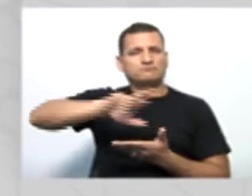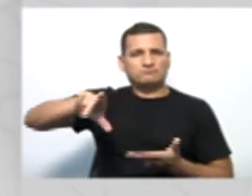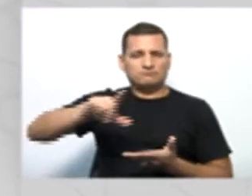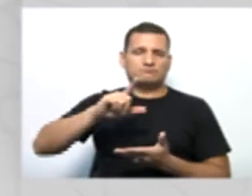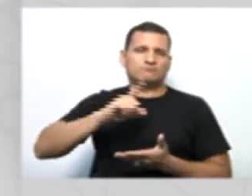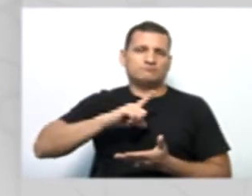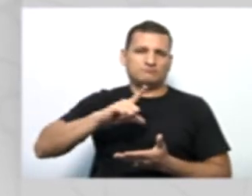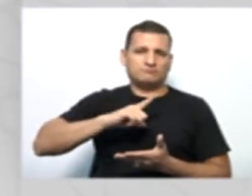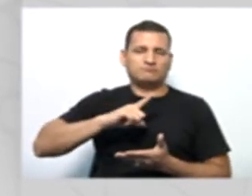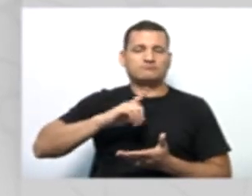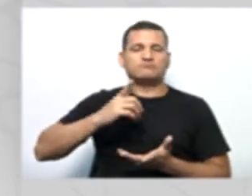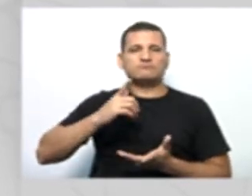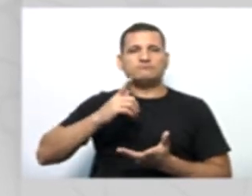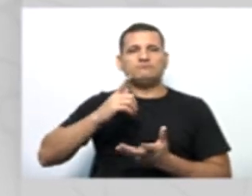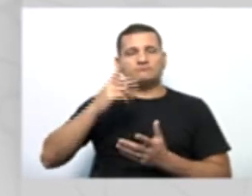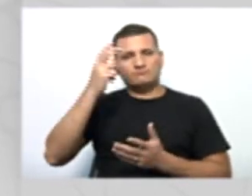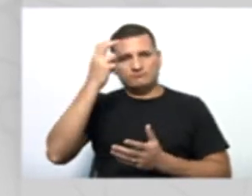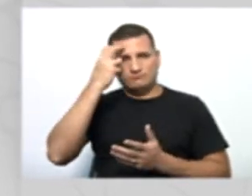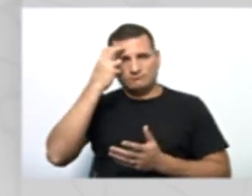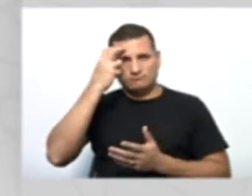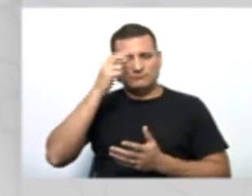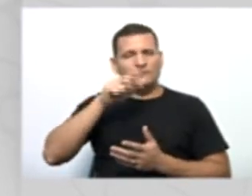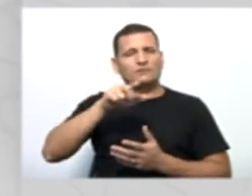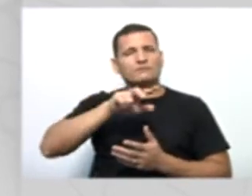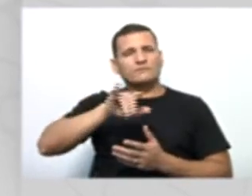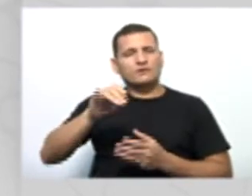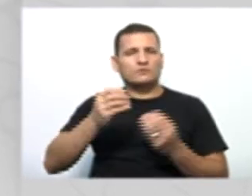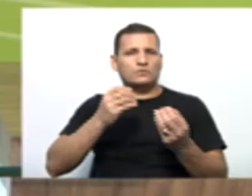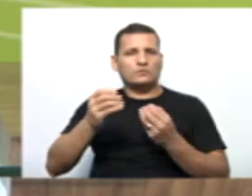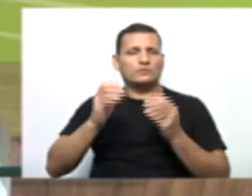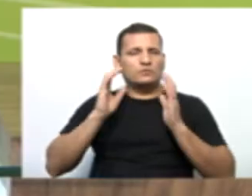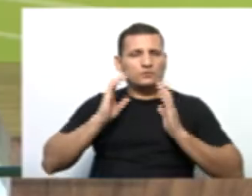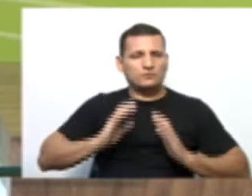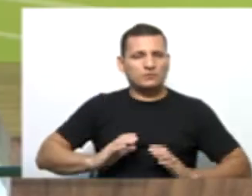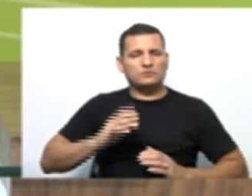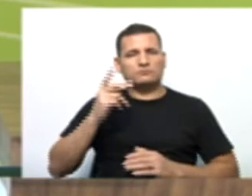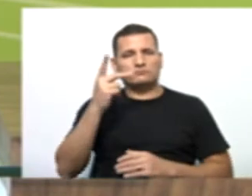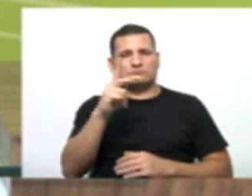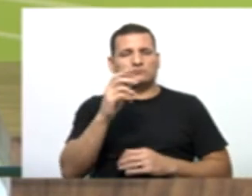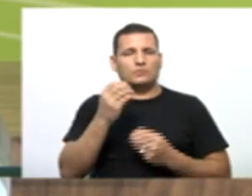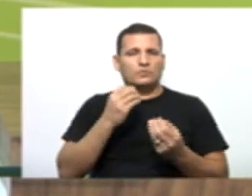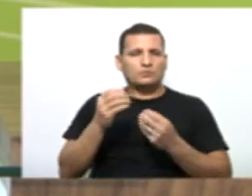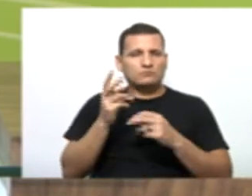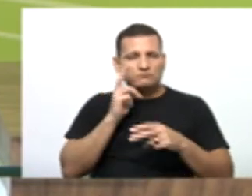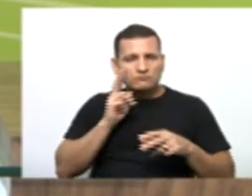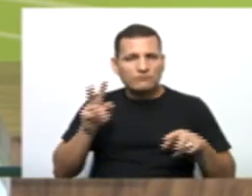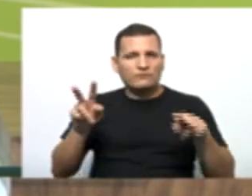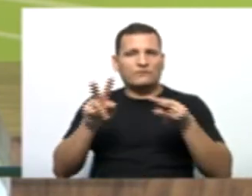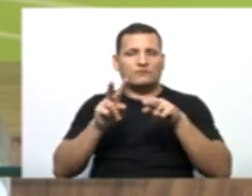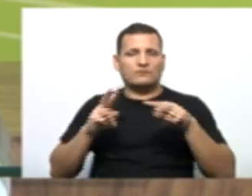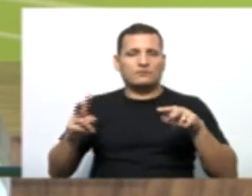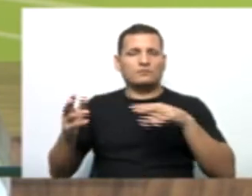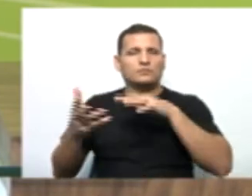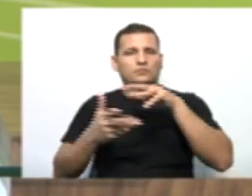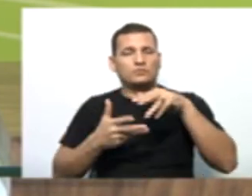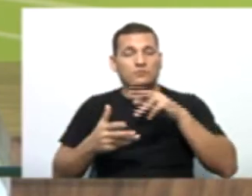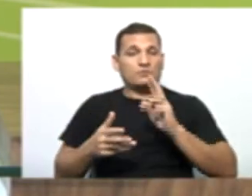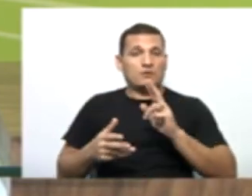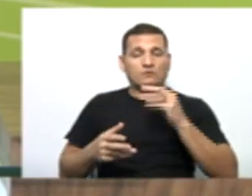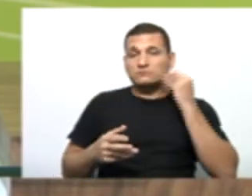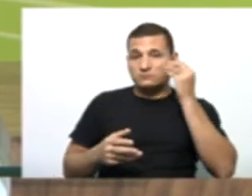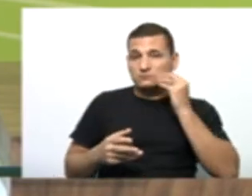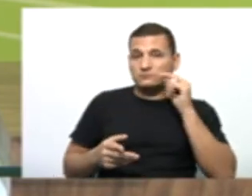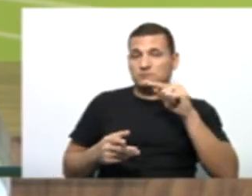islamismo traz, que vai determinar o modo de agir, o modo de ver o mundo que quem pratica e quem vivencia